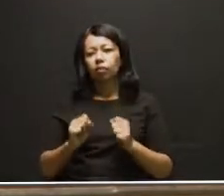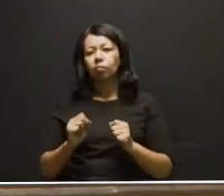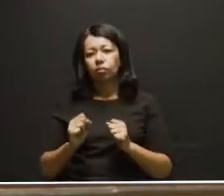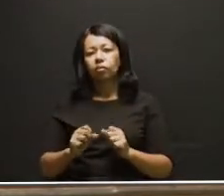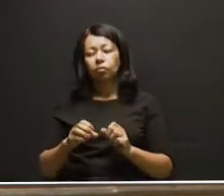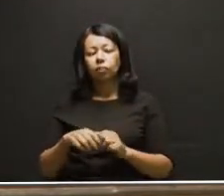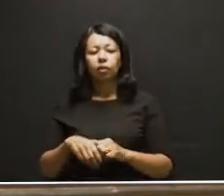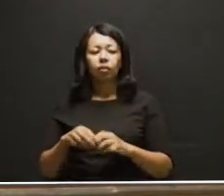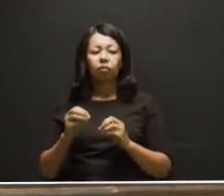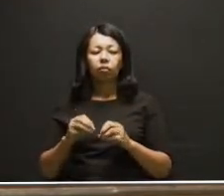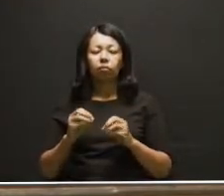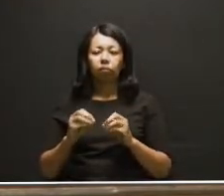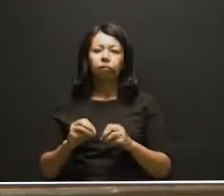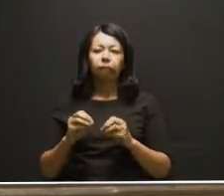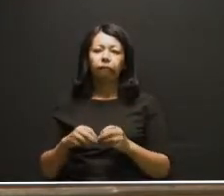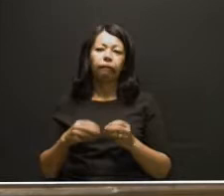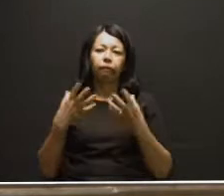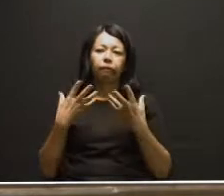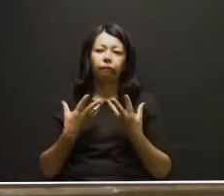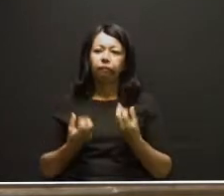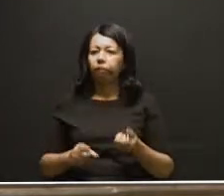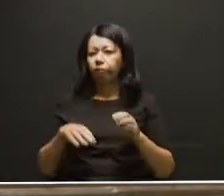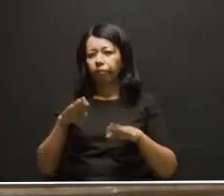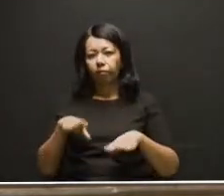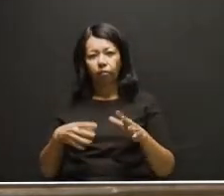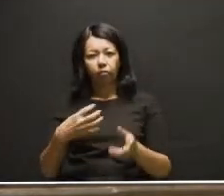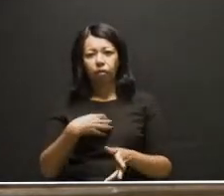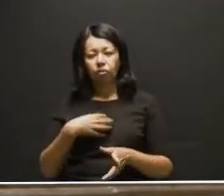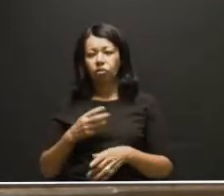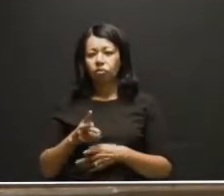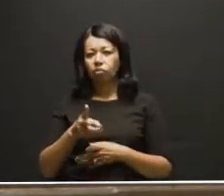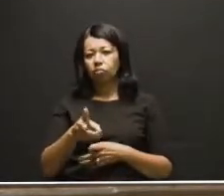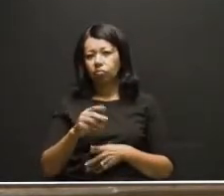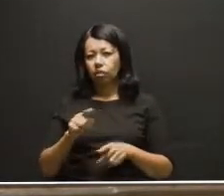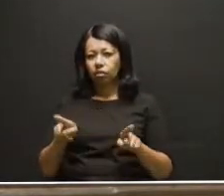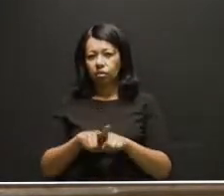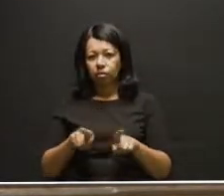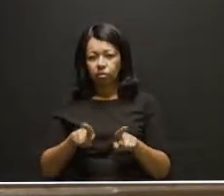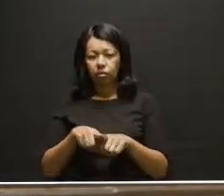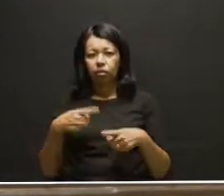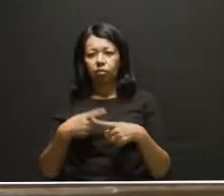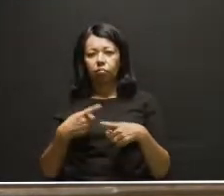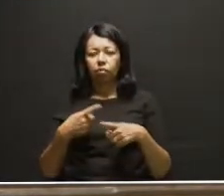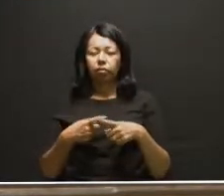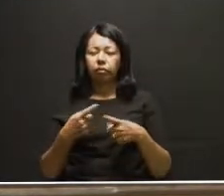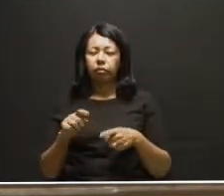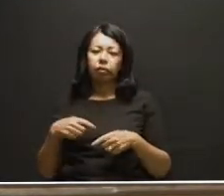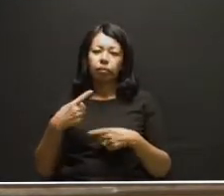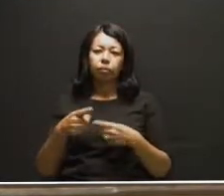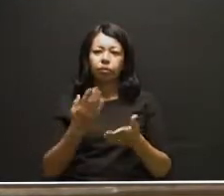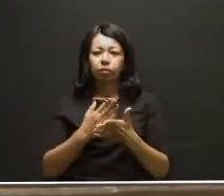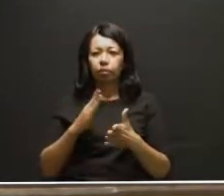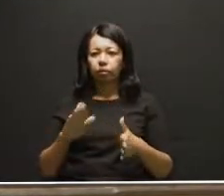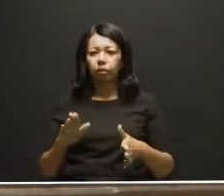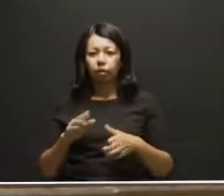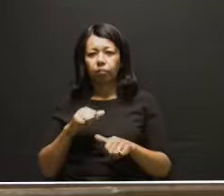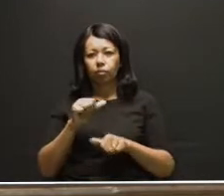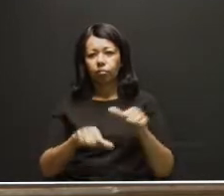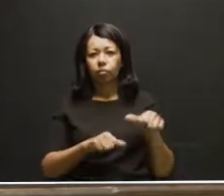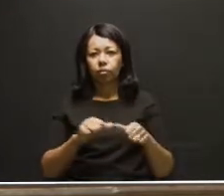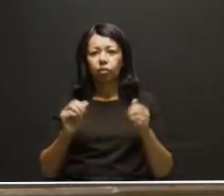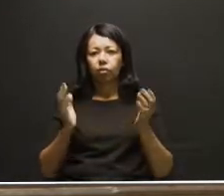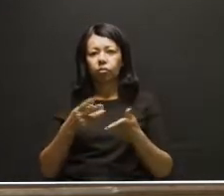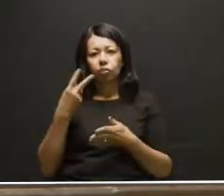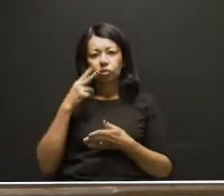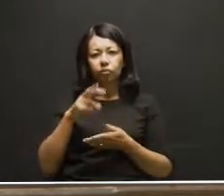passar no rosto colocar uma uma máscara e permanecer por muito tempo com ela porque as máscaras caem hoje nós vemos os decretos